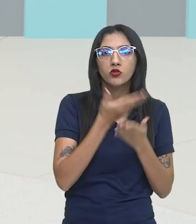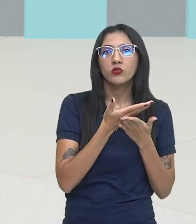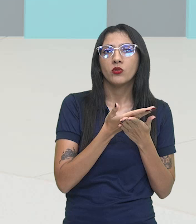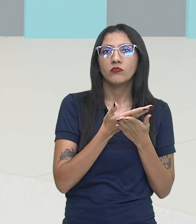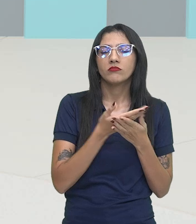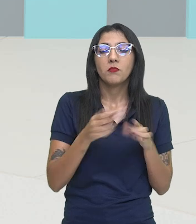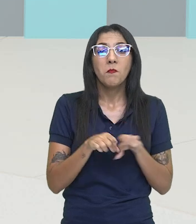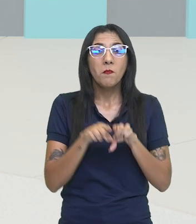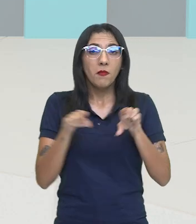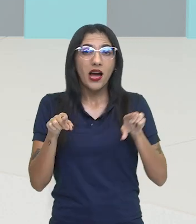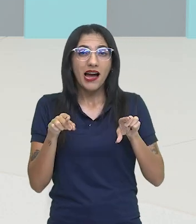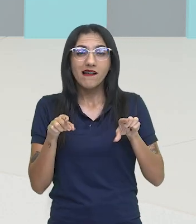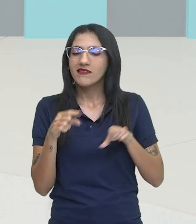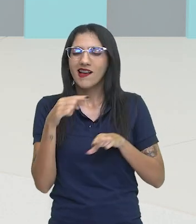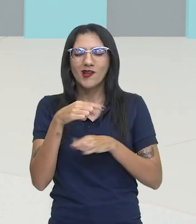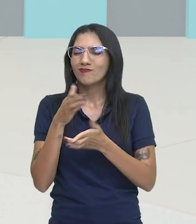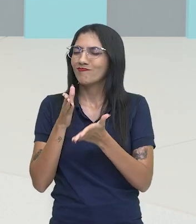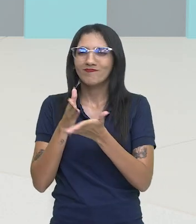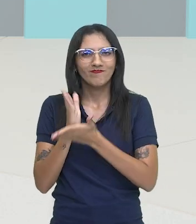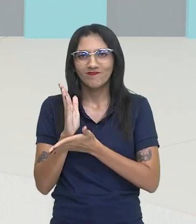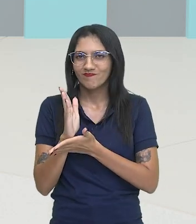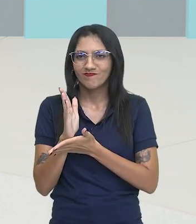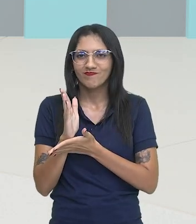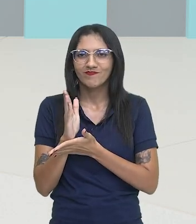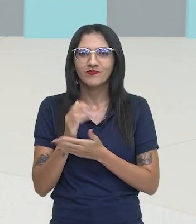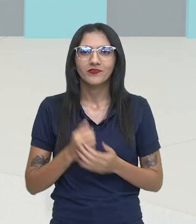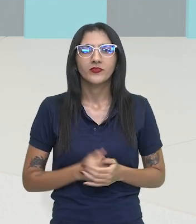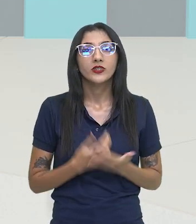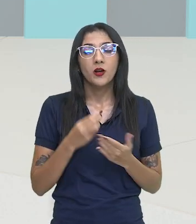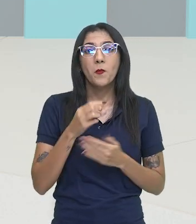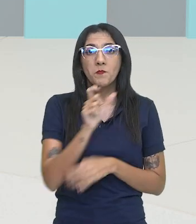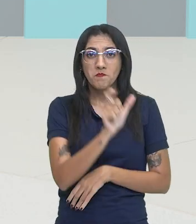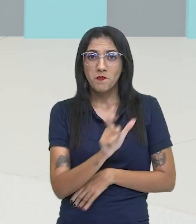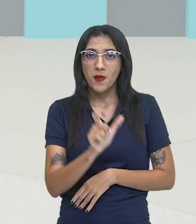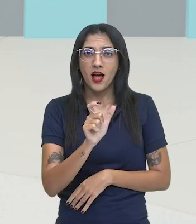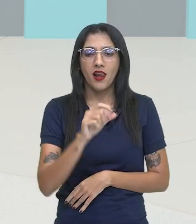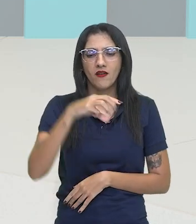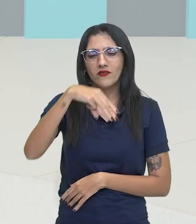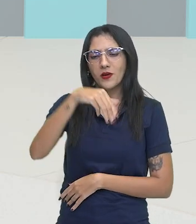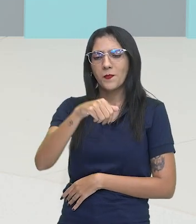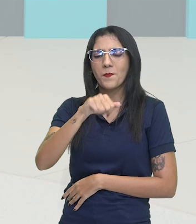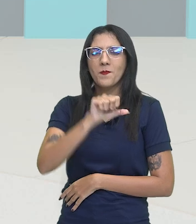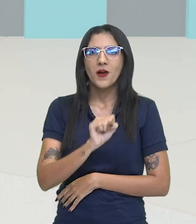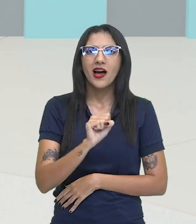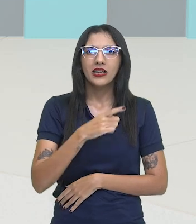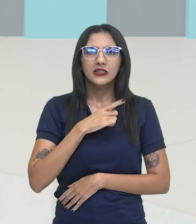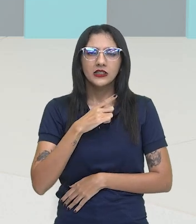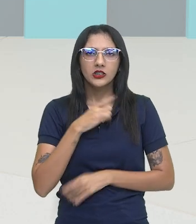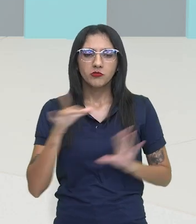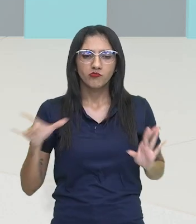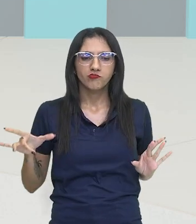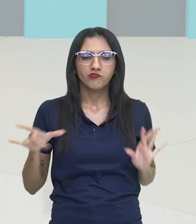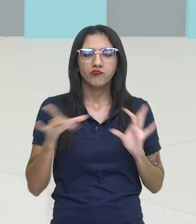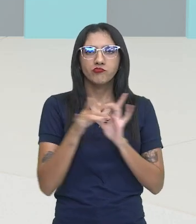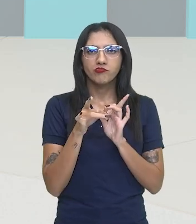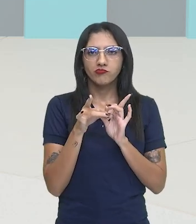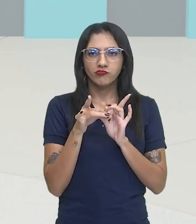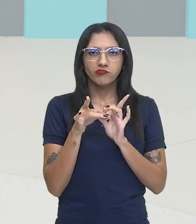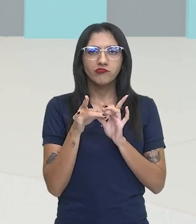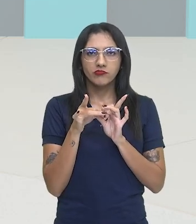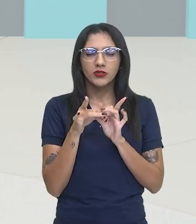mas ela não passou. Esse mas está fazendo ligação entre as duas frases, entre as duas